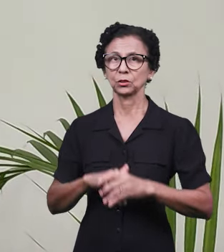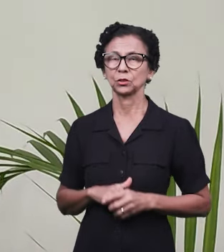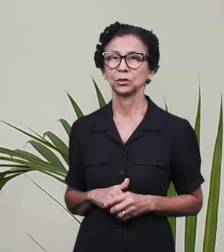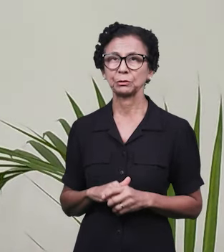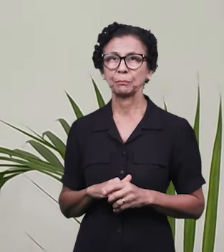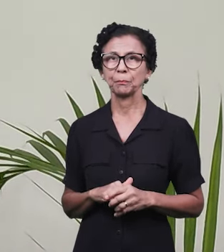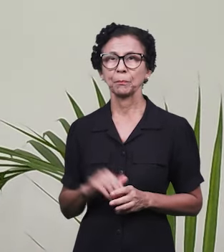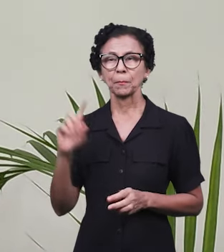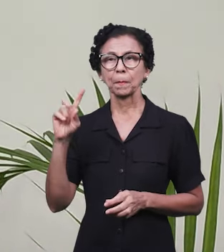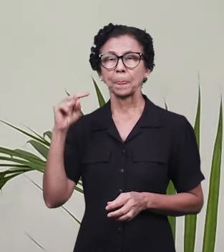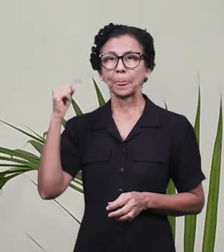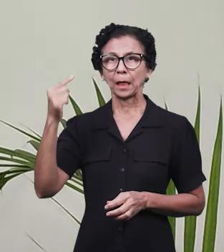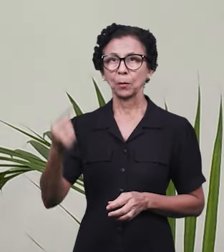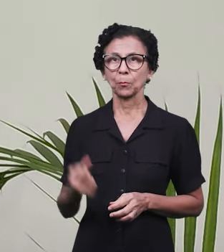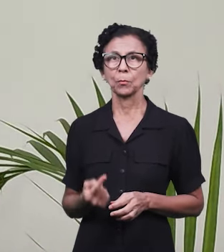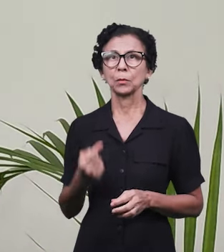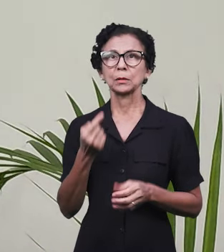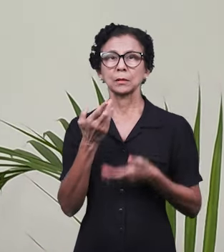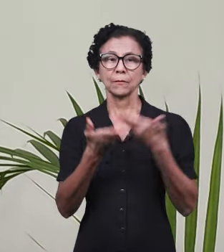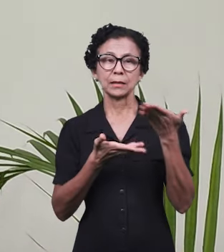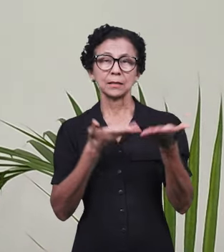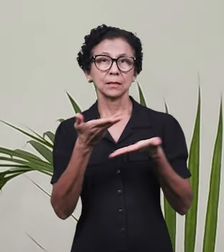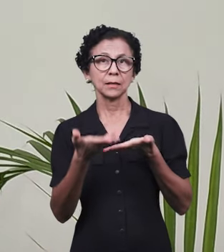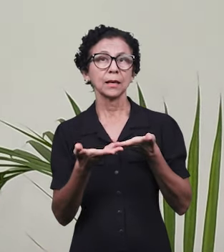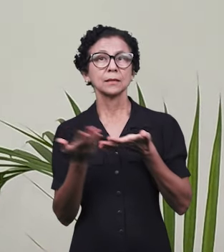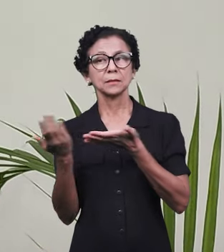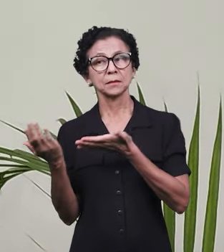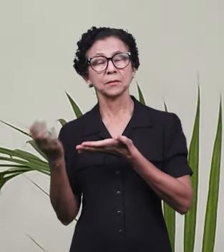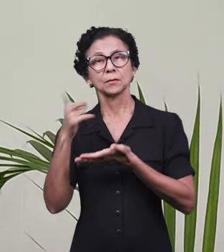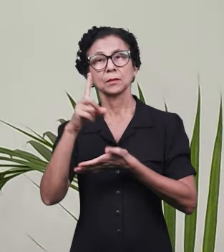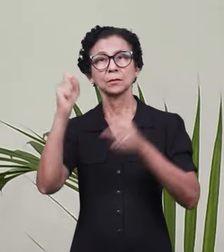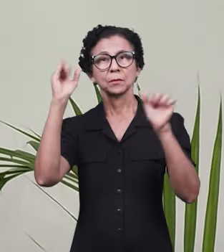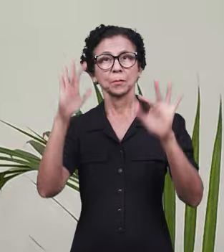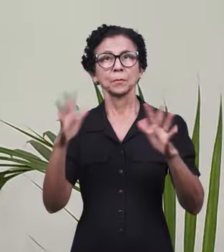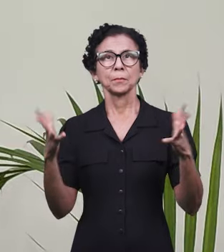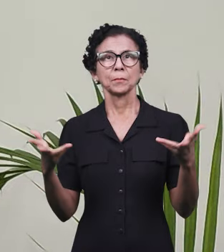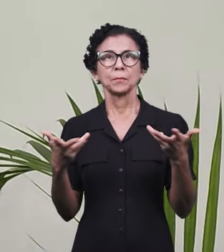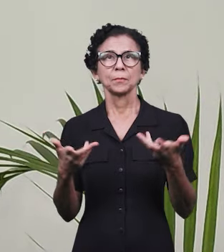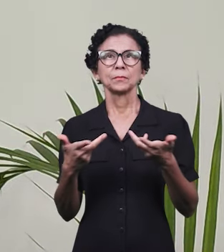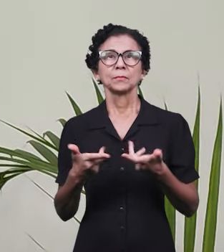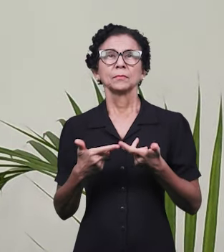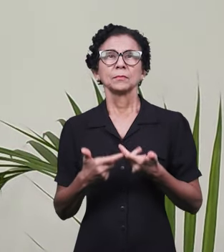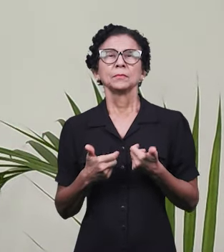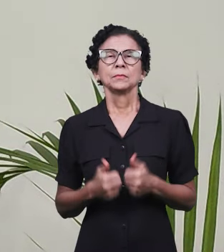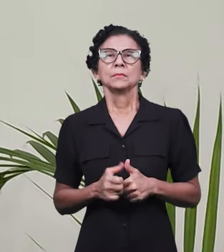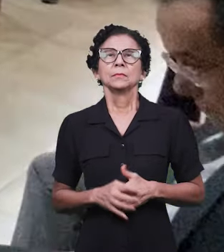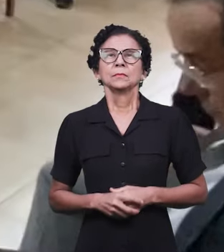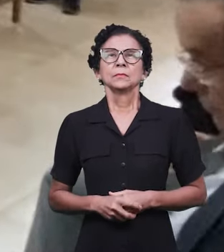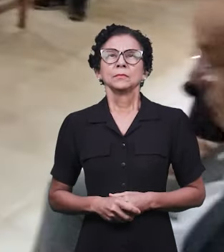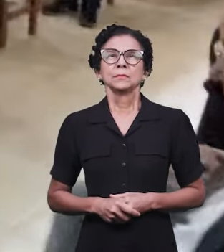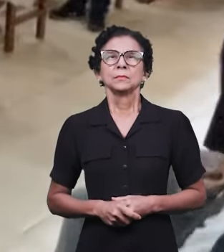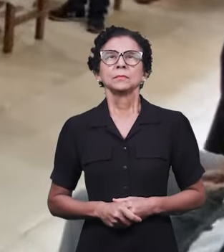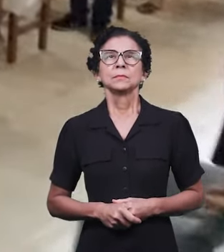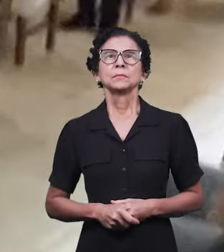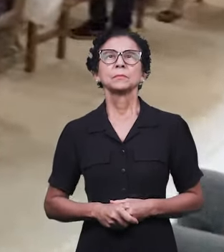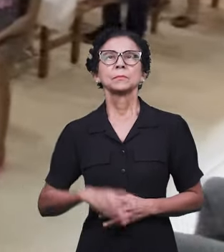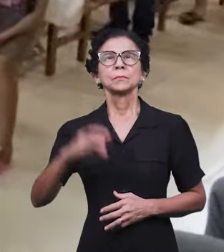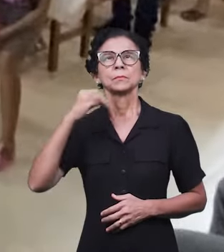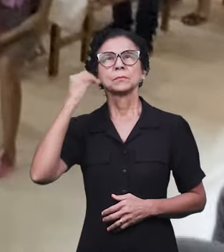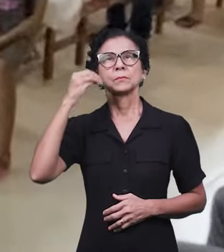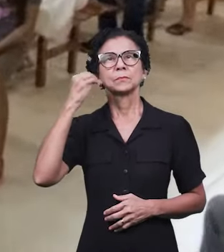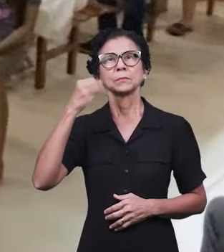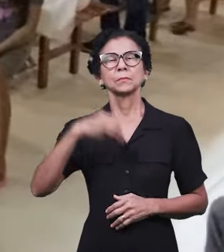Rita Camila, do estado do Mato Grosso, irá nos contar as bênçãos que o Senhor tem operado ali, na igreja de Tangará da Serra. Na Igreja Cristã